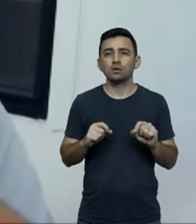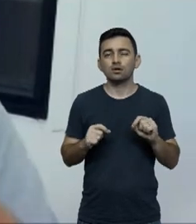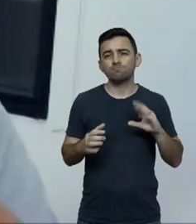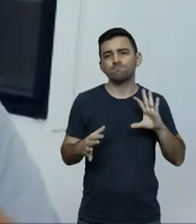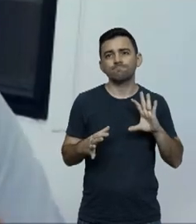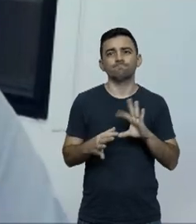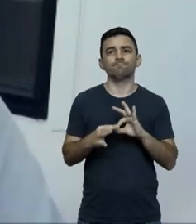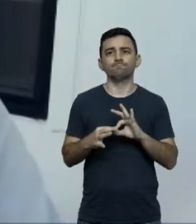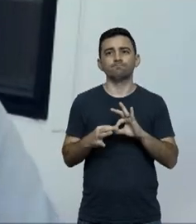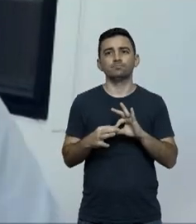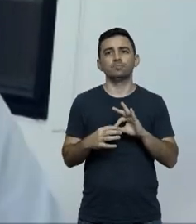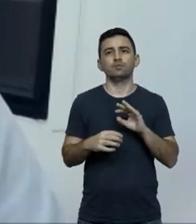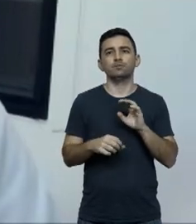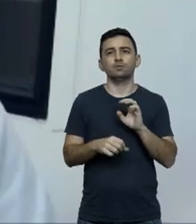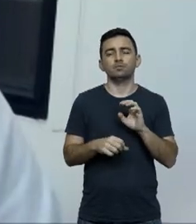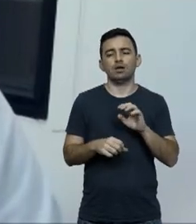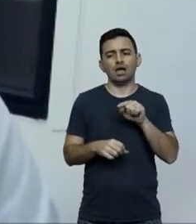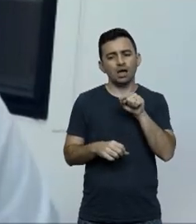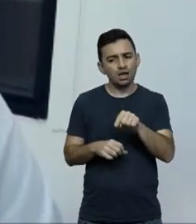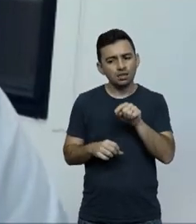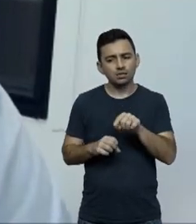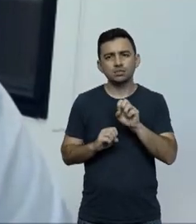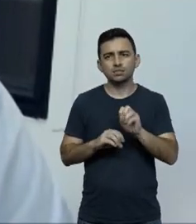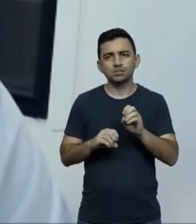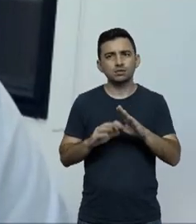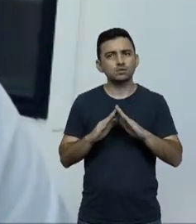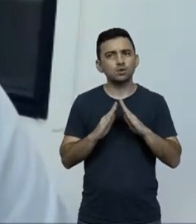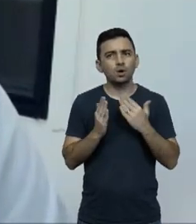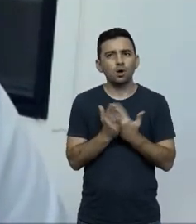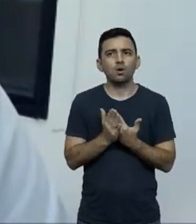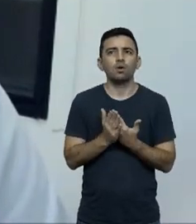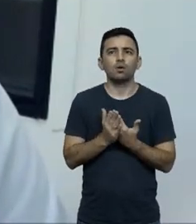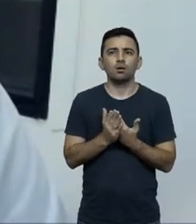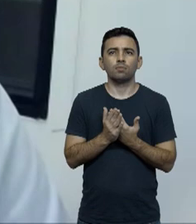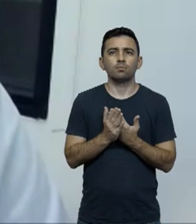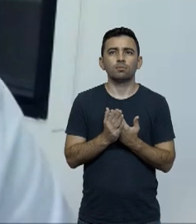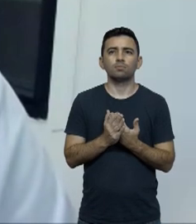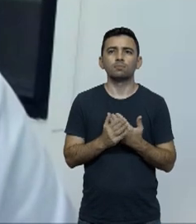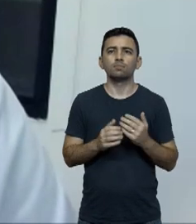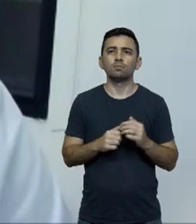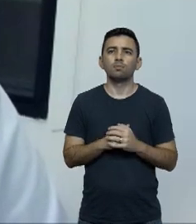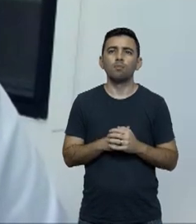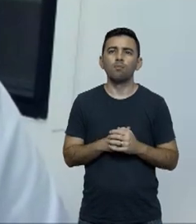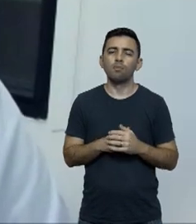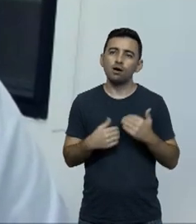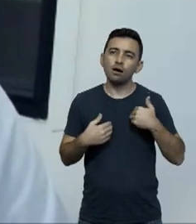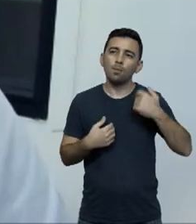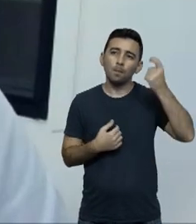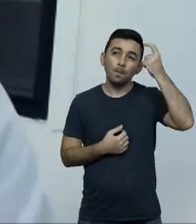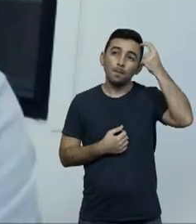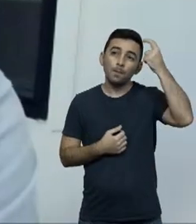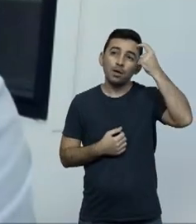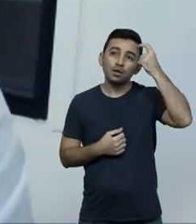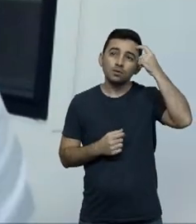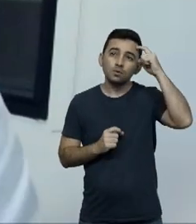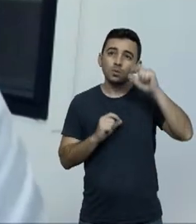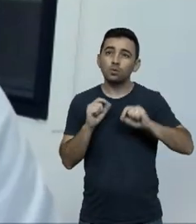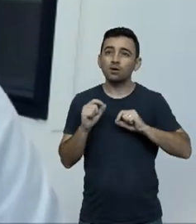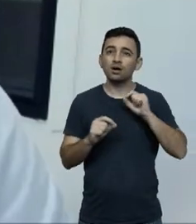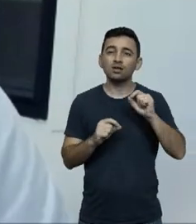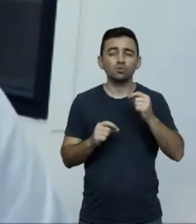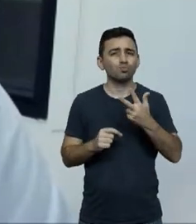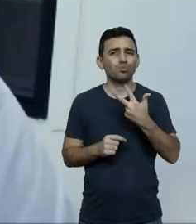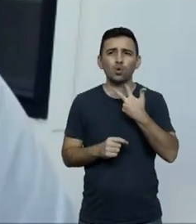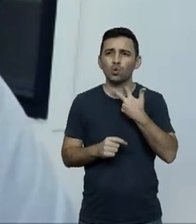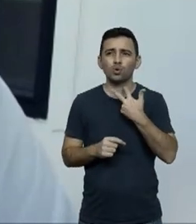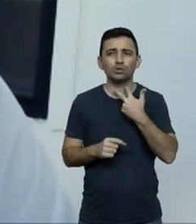um estátua crescimento de ensino a qual ele pertence né então eu penso que a gente não pode caminhar